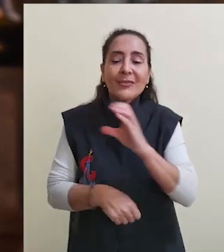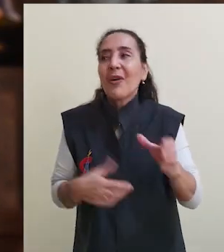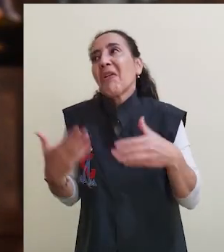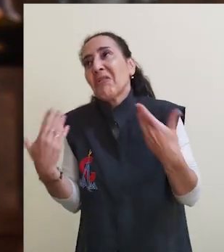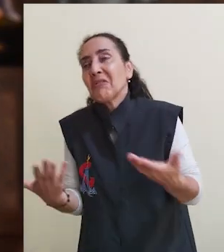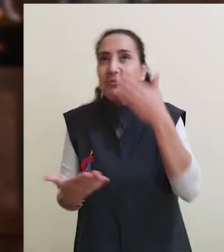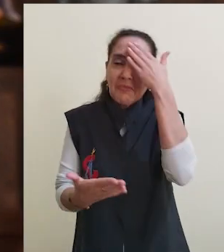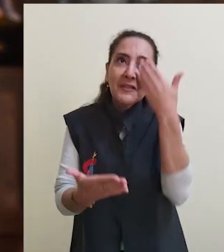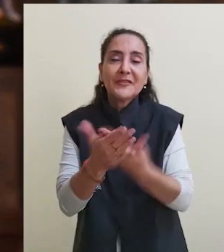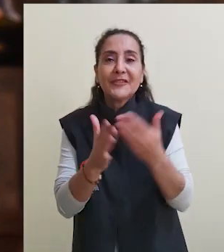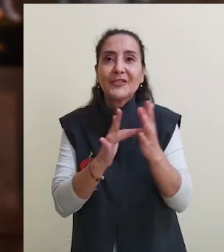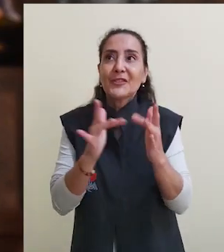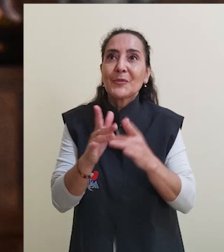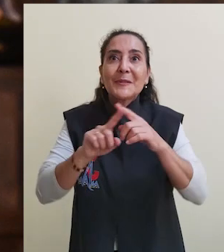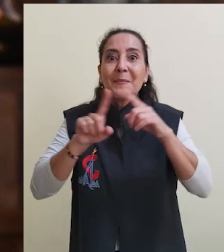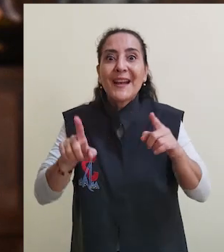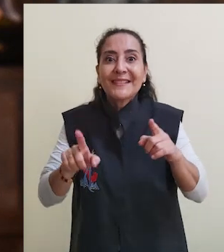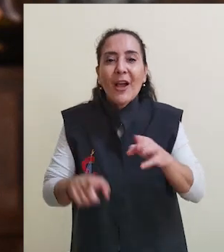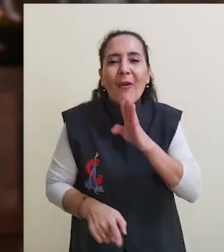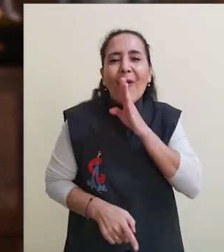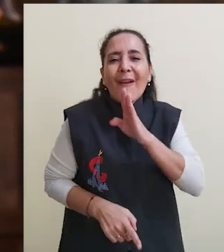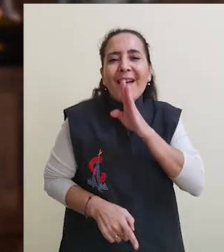Não! Crer, saber,